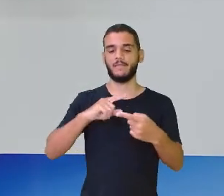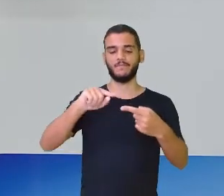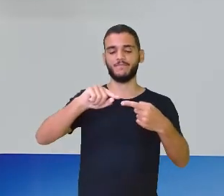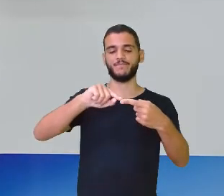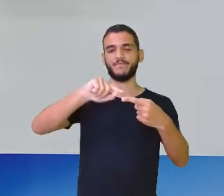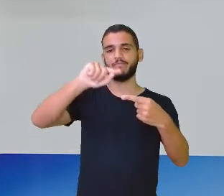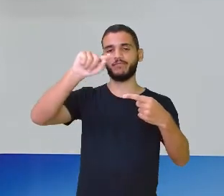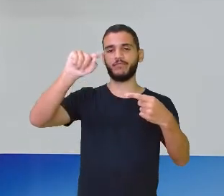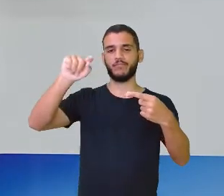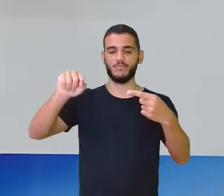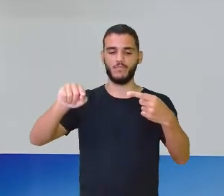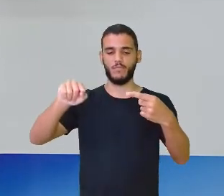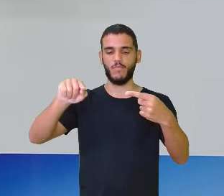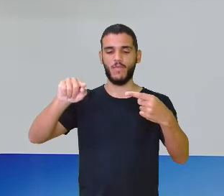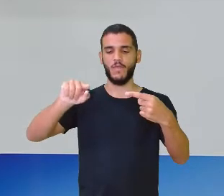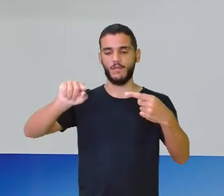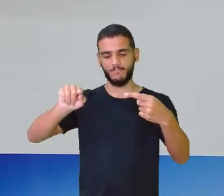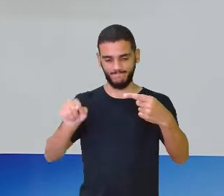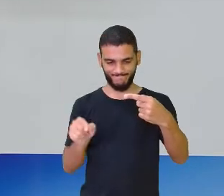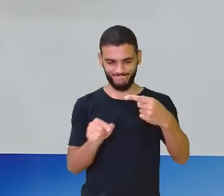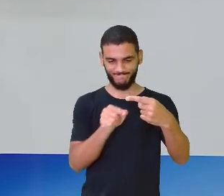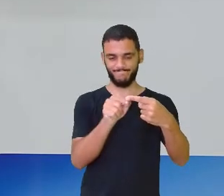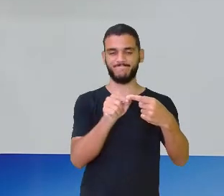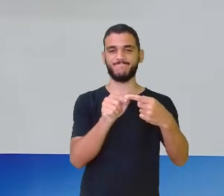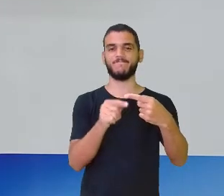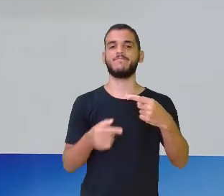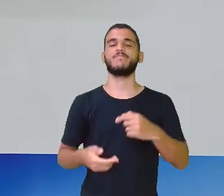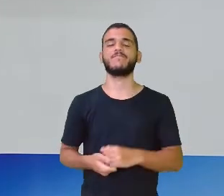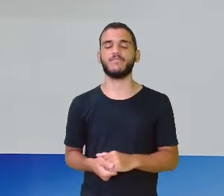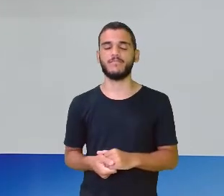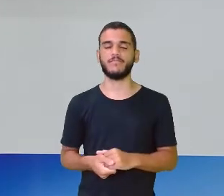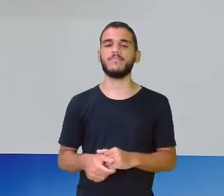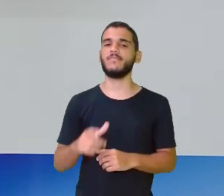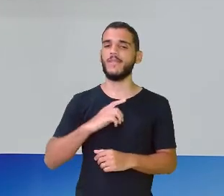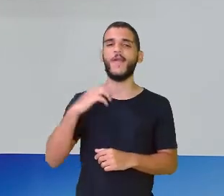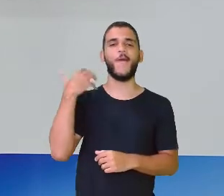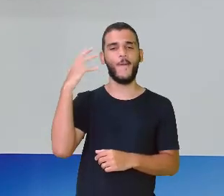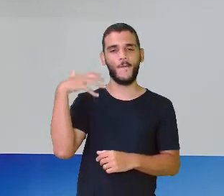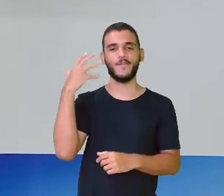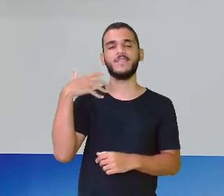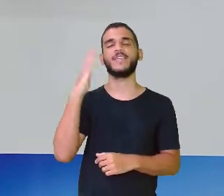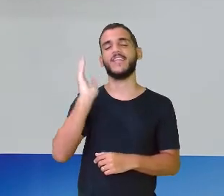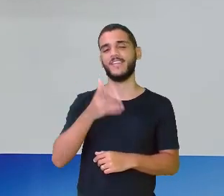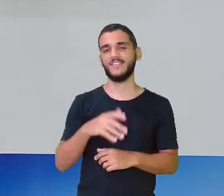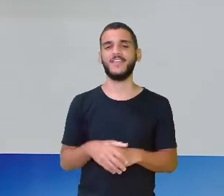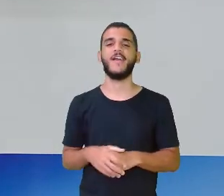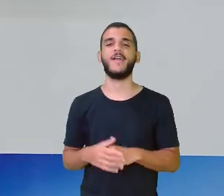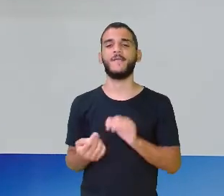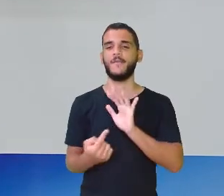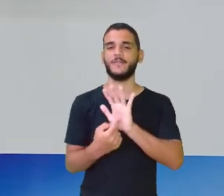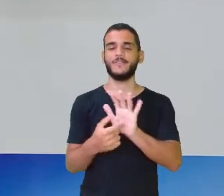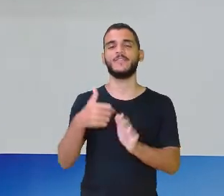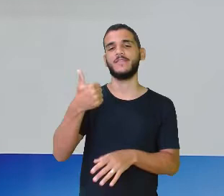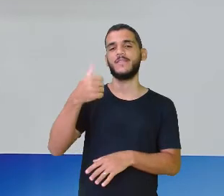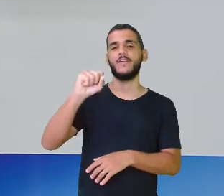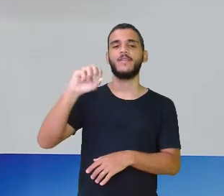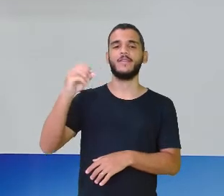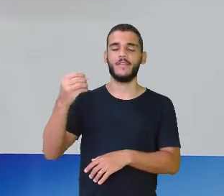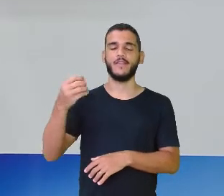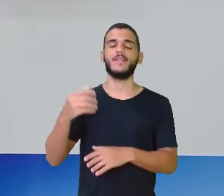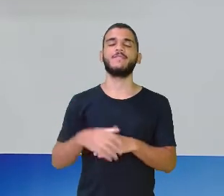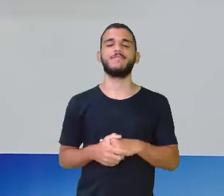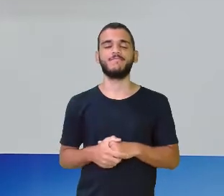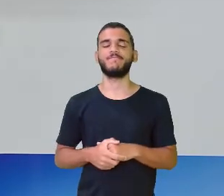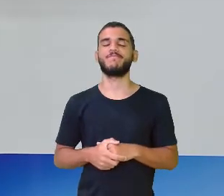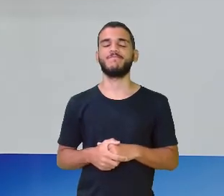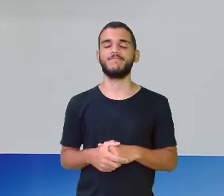180, 360. Igual uma musiquinha que circulou muito por aí. 180, 180,